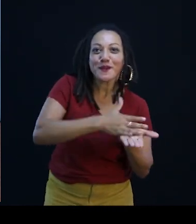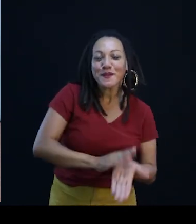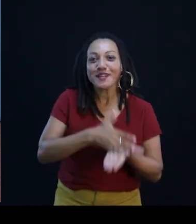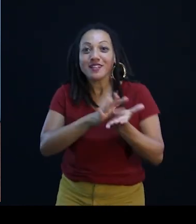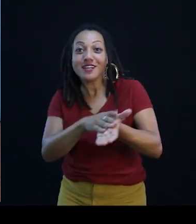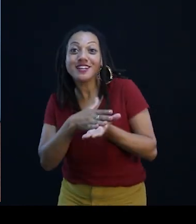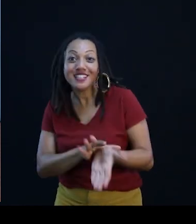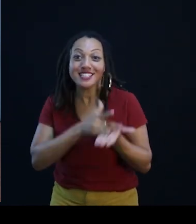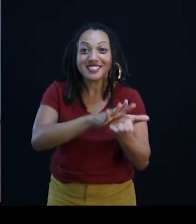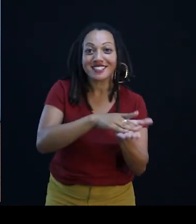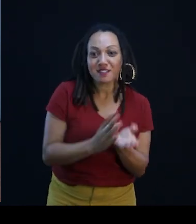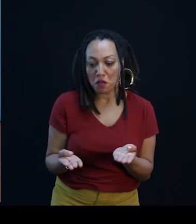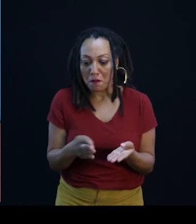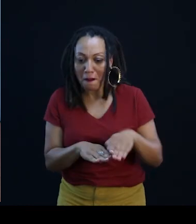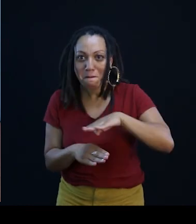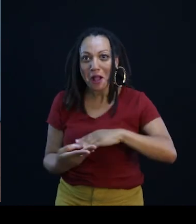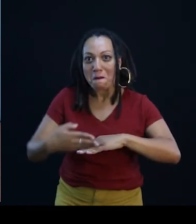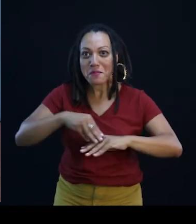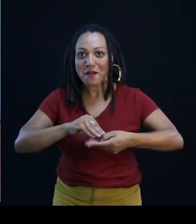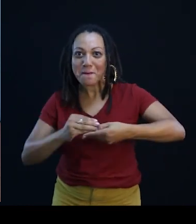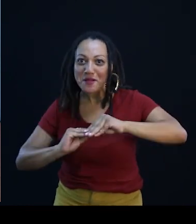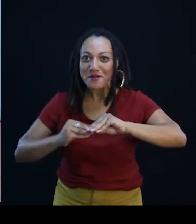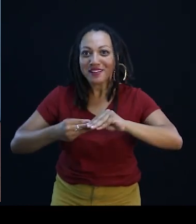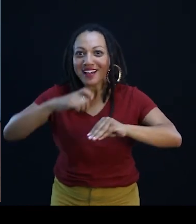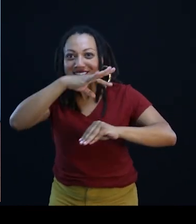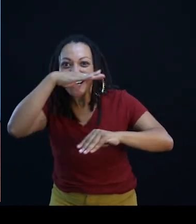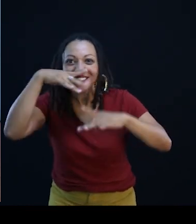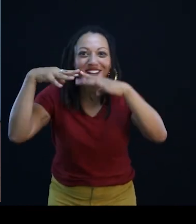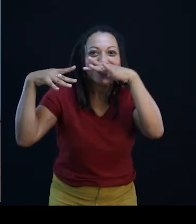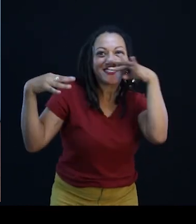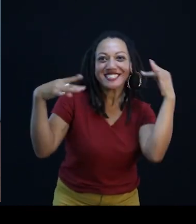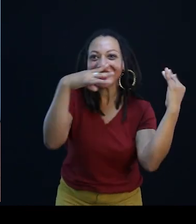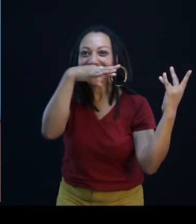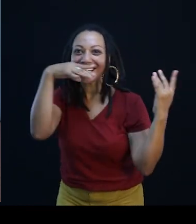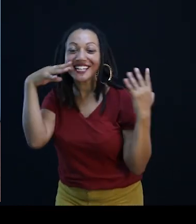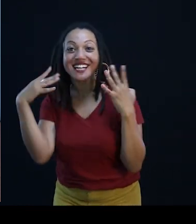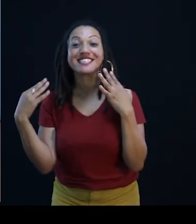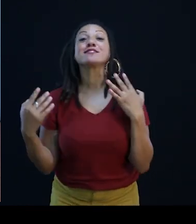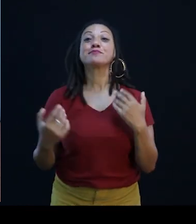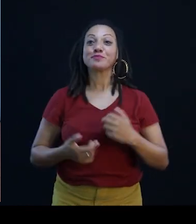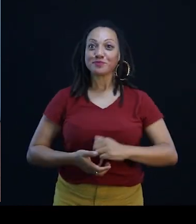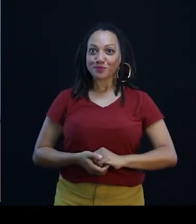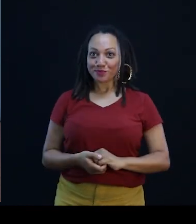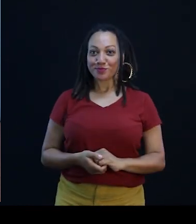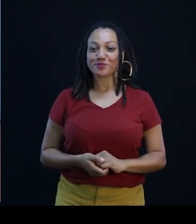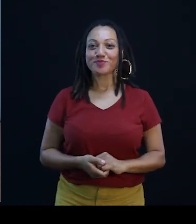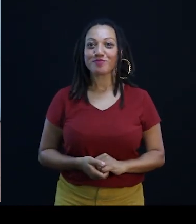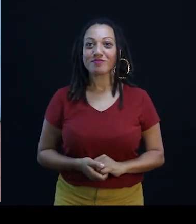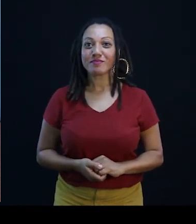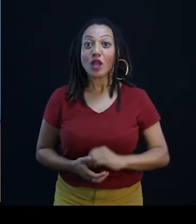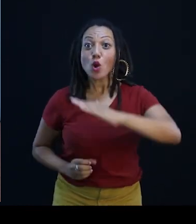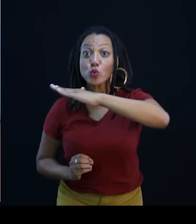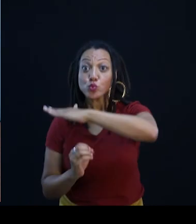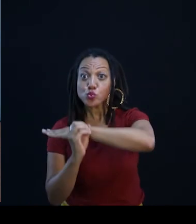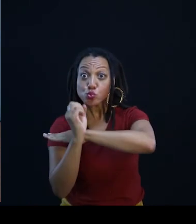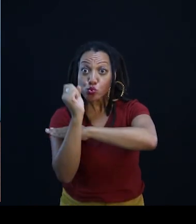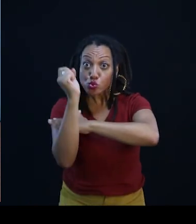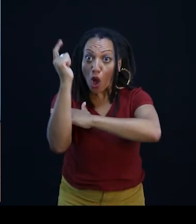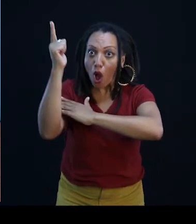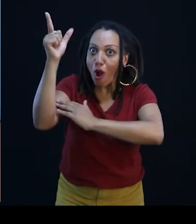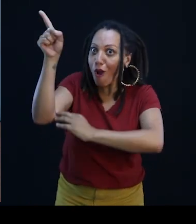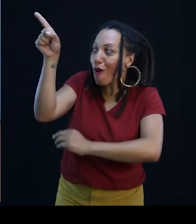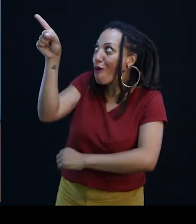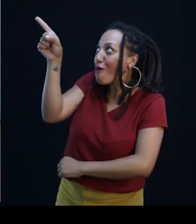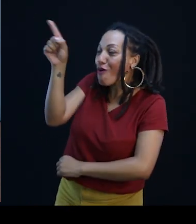mais cheira. Dobra, dobra, lavadeira. Quanto mais dobra, mais cheira. O sol